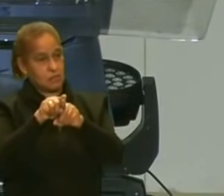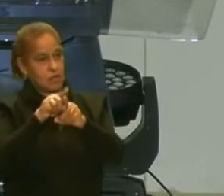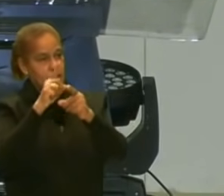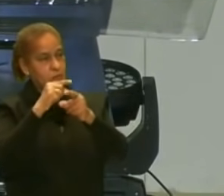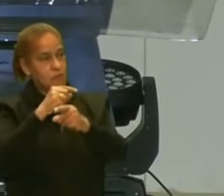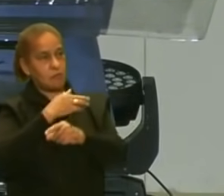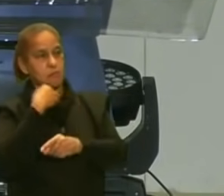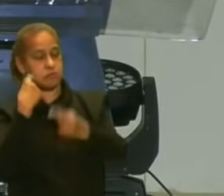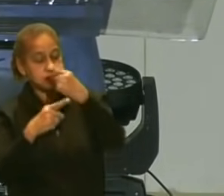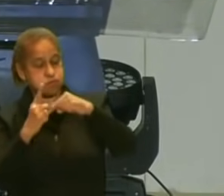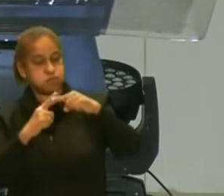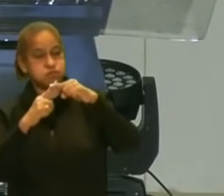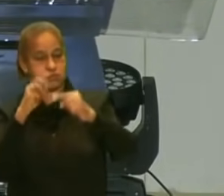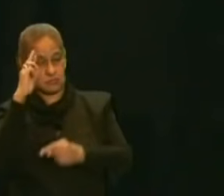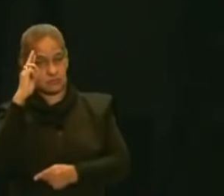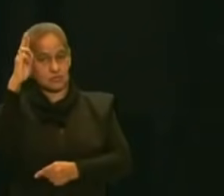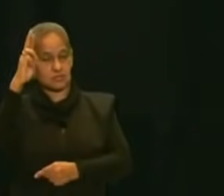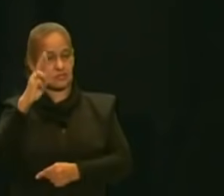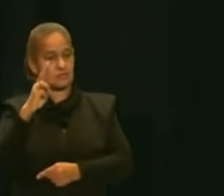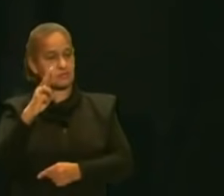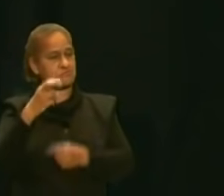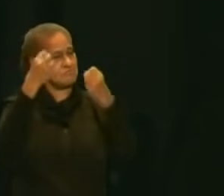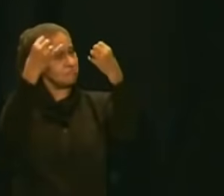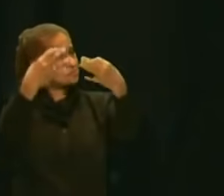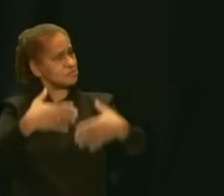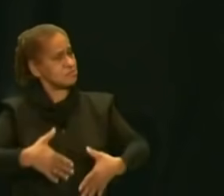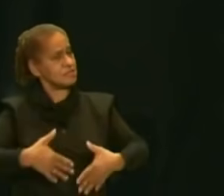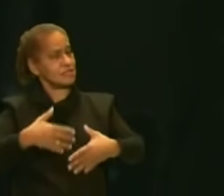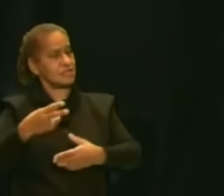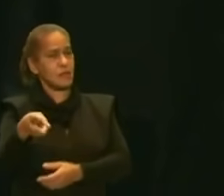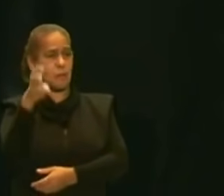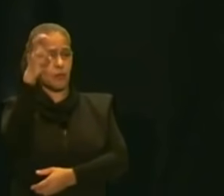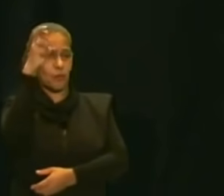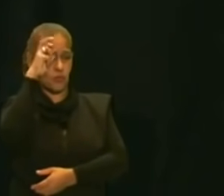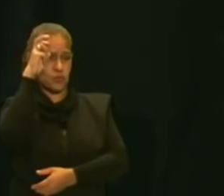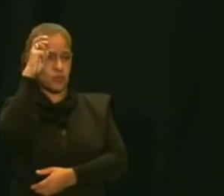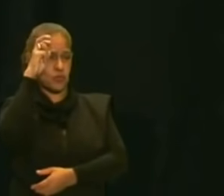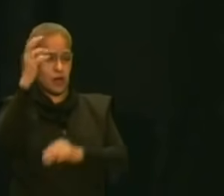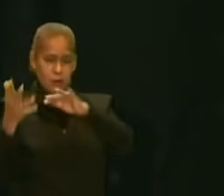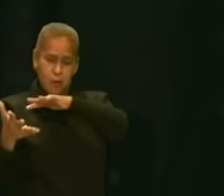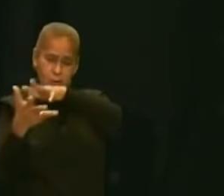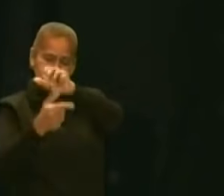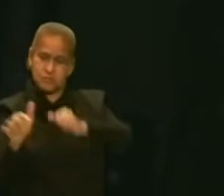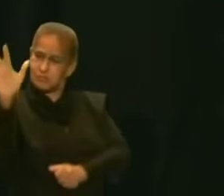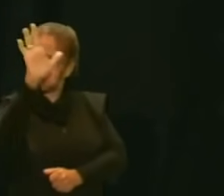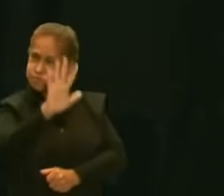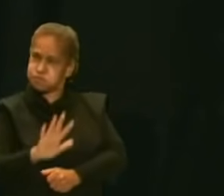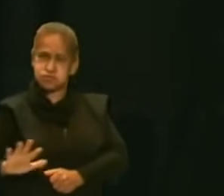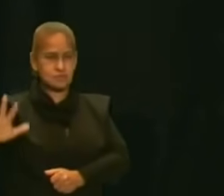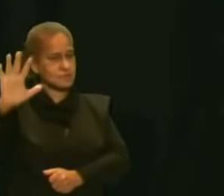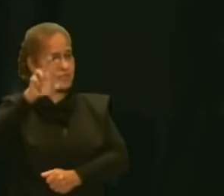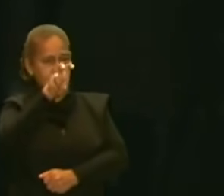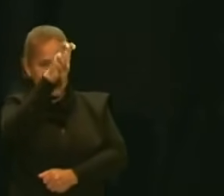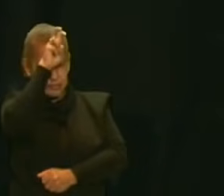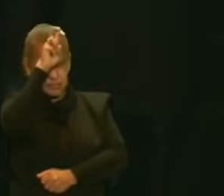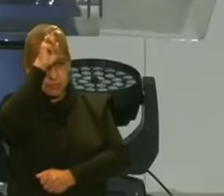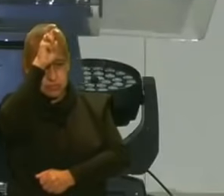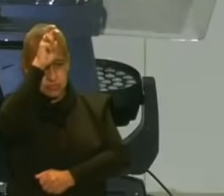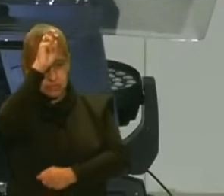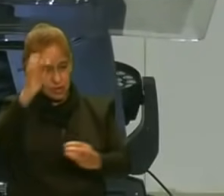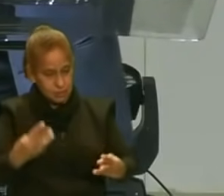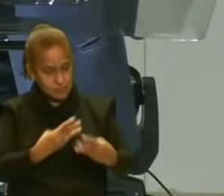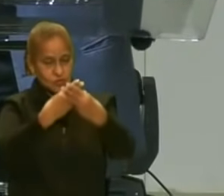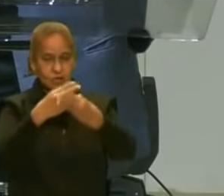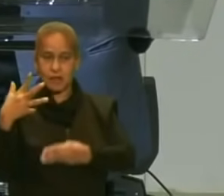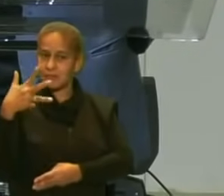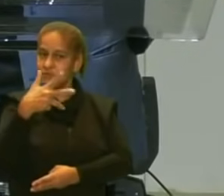Ora, ele está falando de cultura do mundo inteiro, Sodoma, Egito, Jerusalém, está tudo aqui colocado. Durante